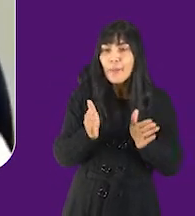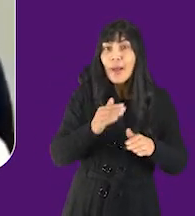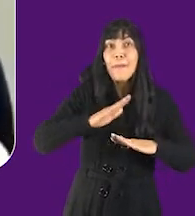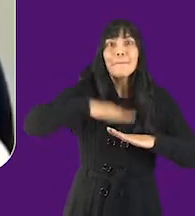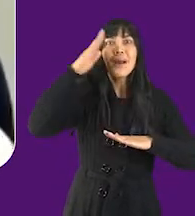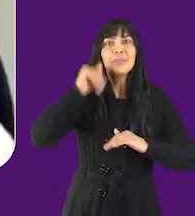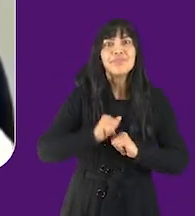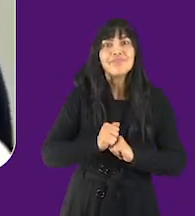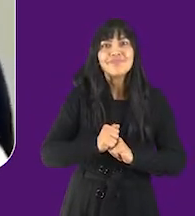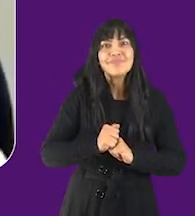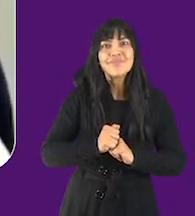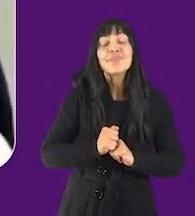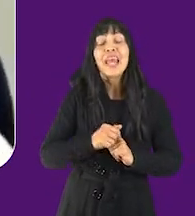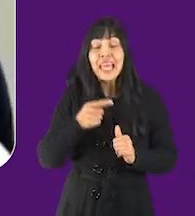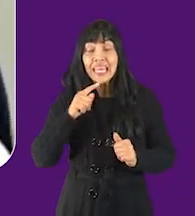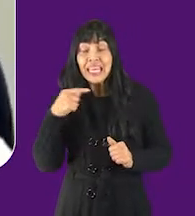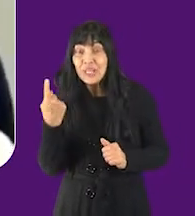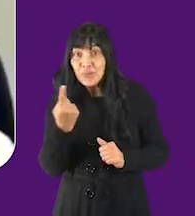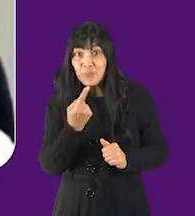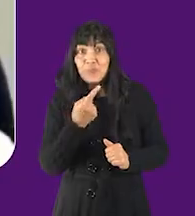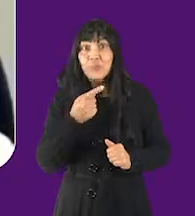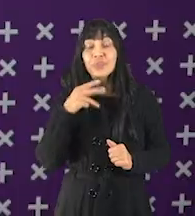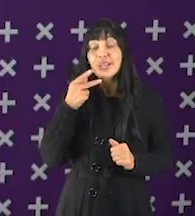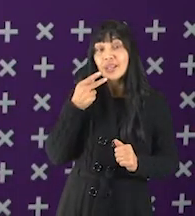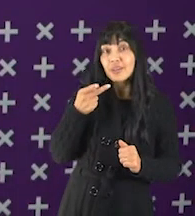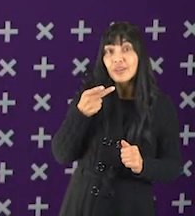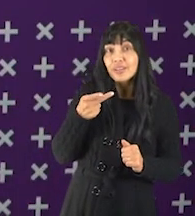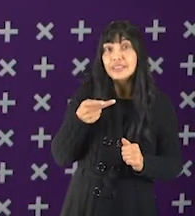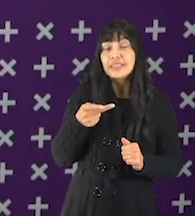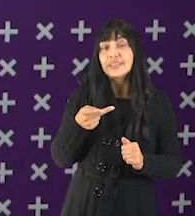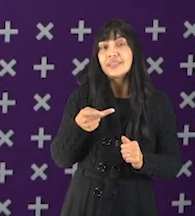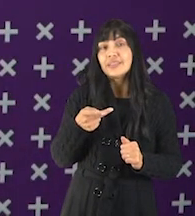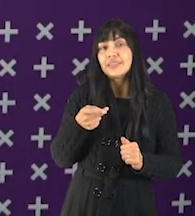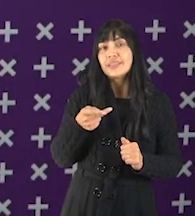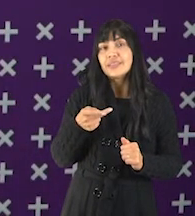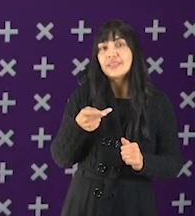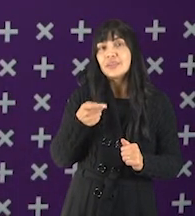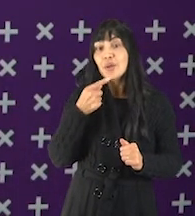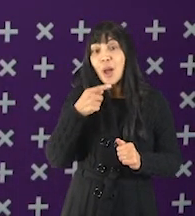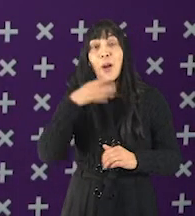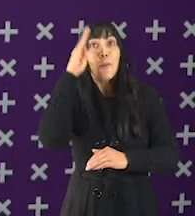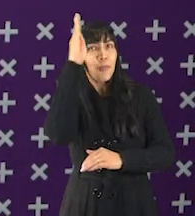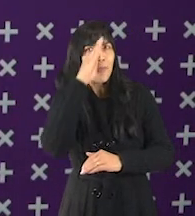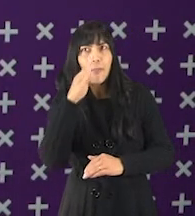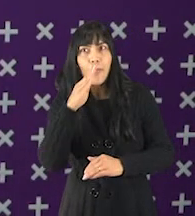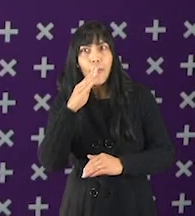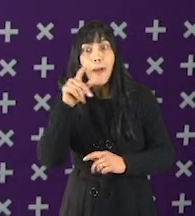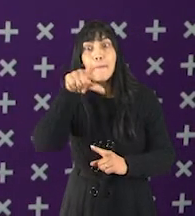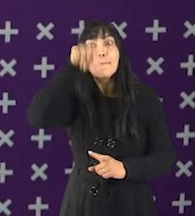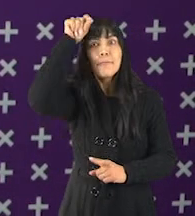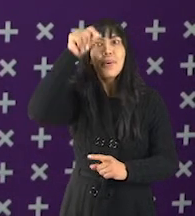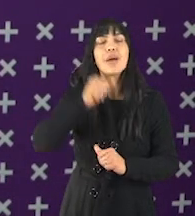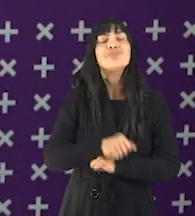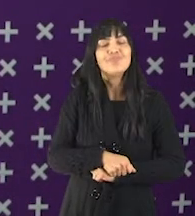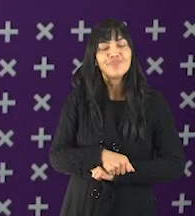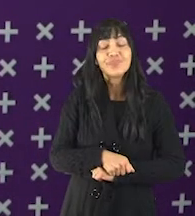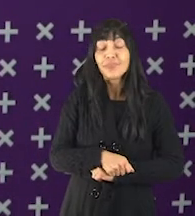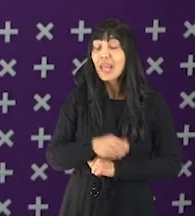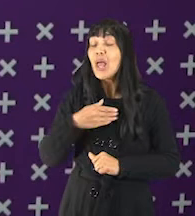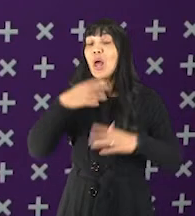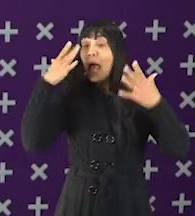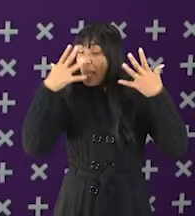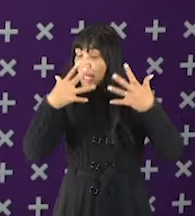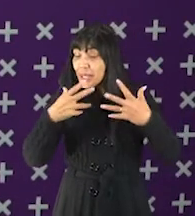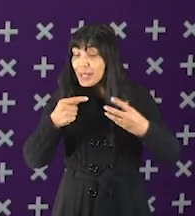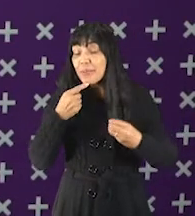E nós atuamos igualmente em todas as regiões do mundo onde estamos, principalmente no Brasil, que é uma das referências para o mundo. Conta para a